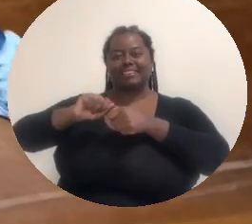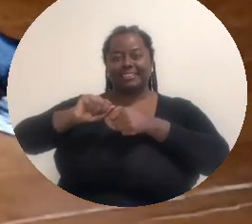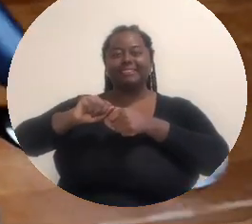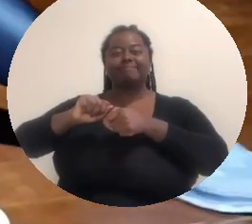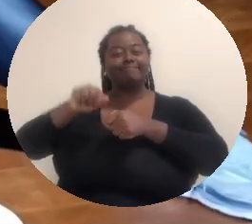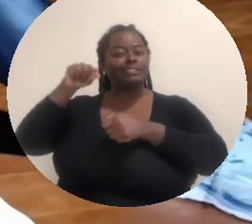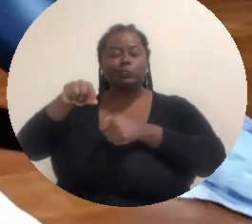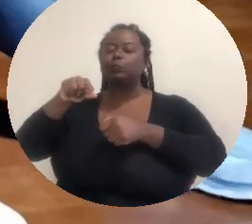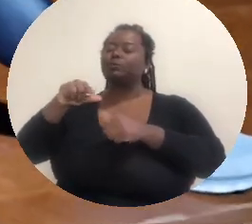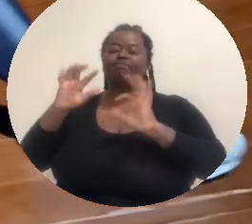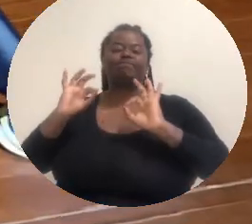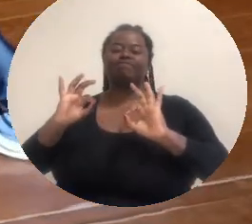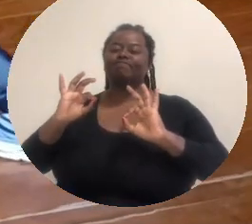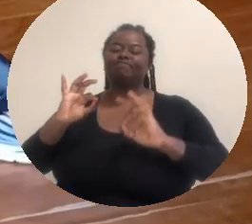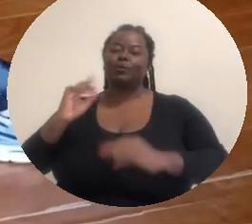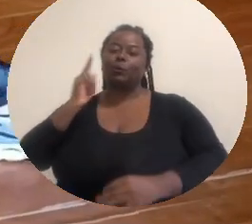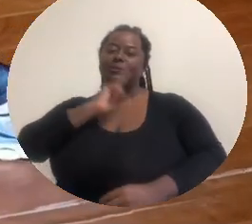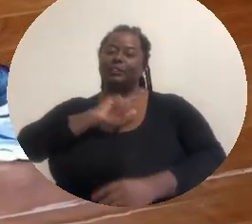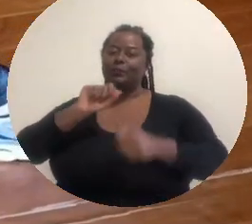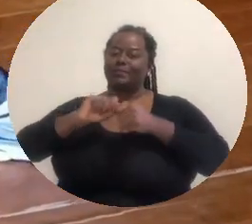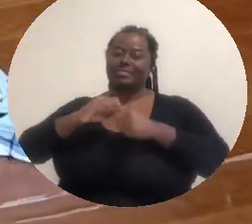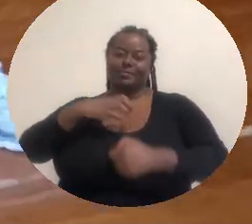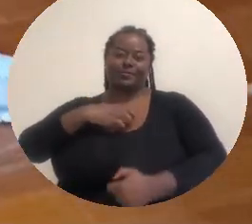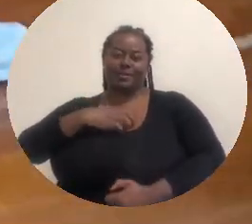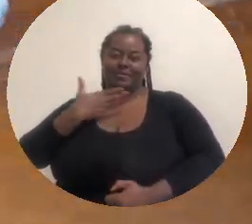o que também tornou aquilo ali tudo muito mais fácil.